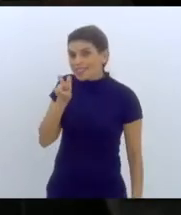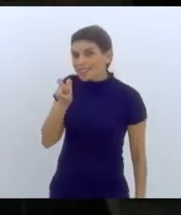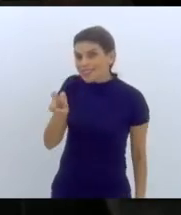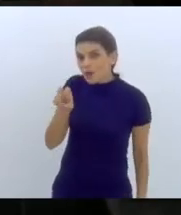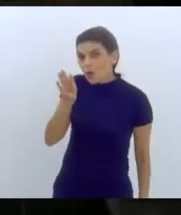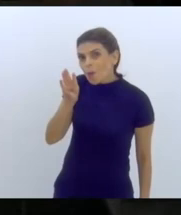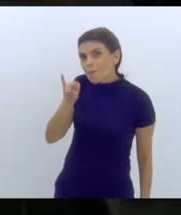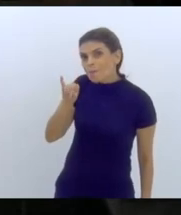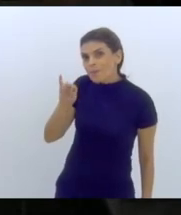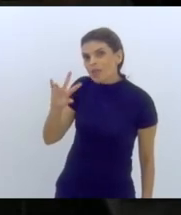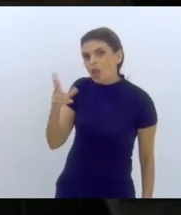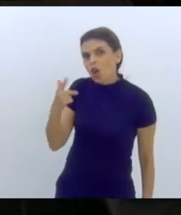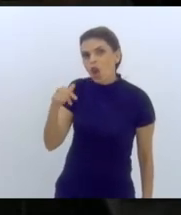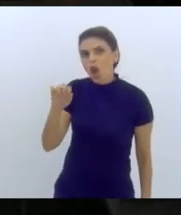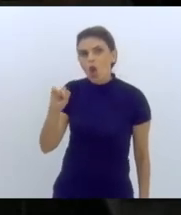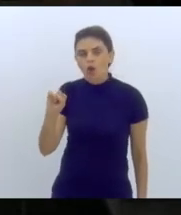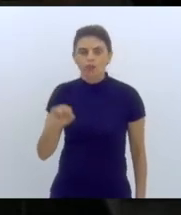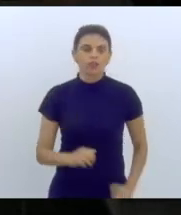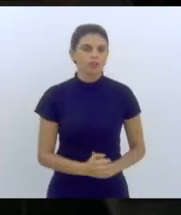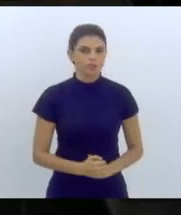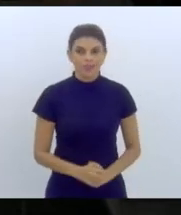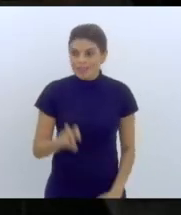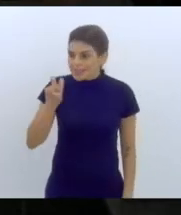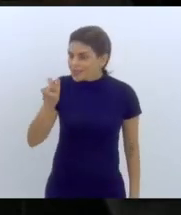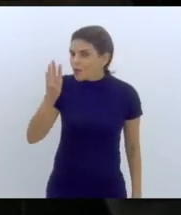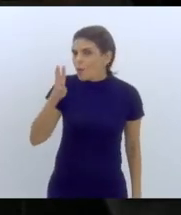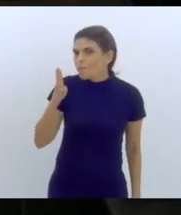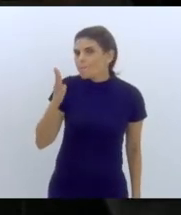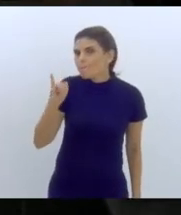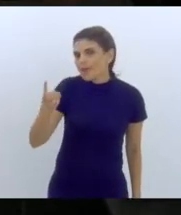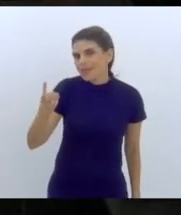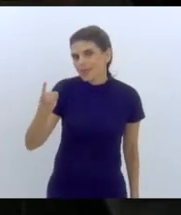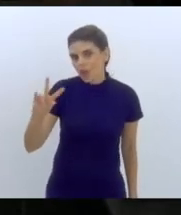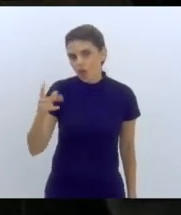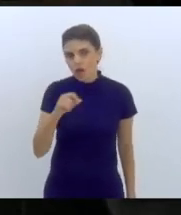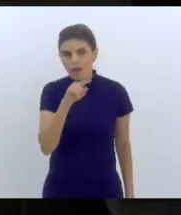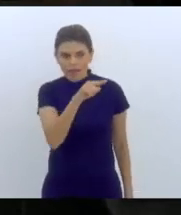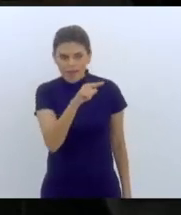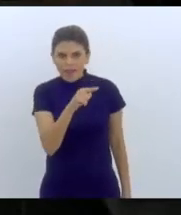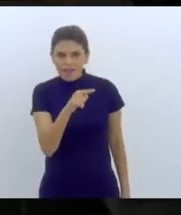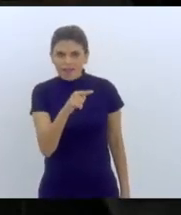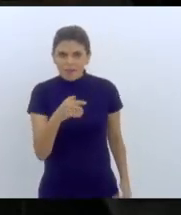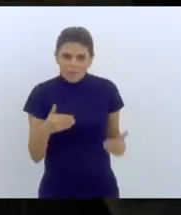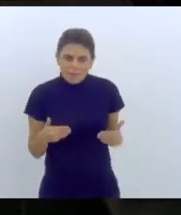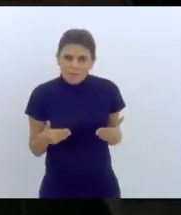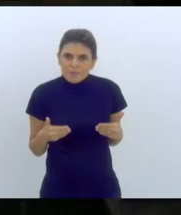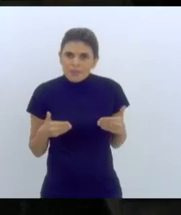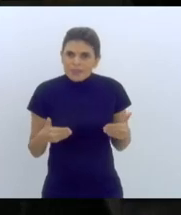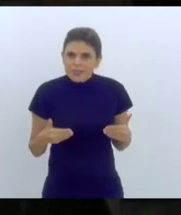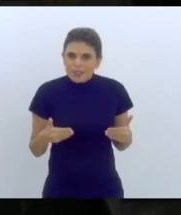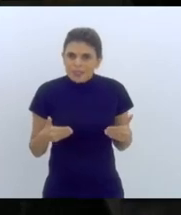reais. Senhora presidente, se o ministro da Fazenda